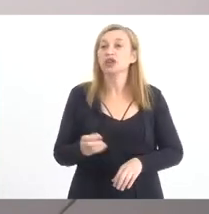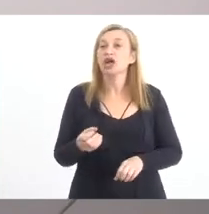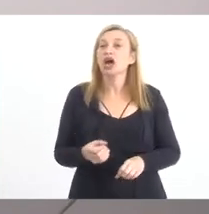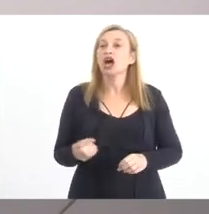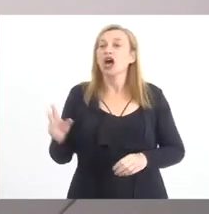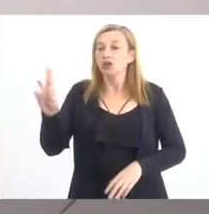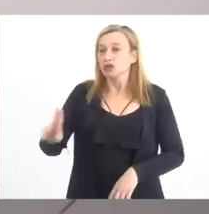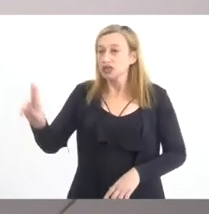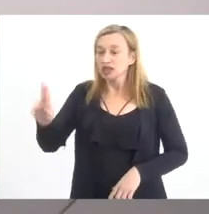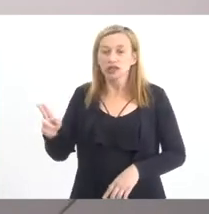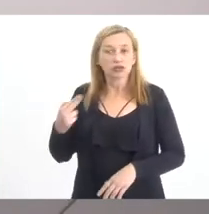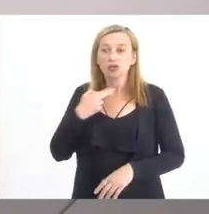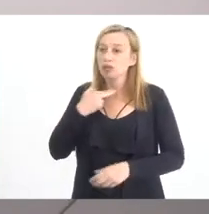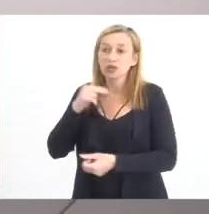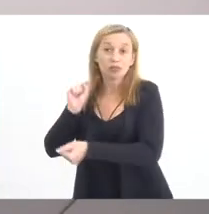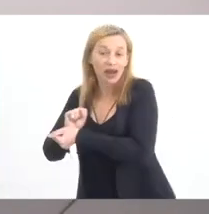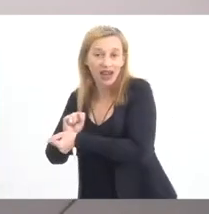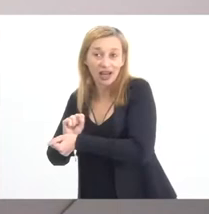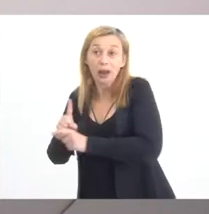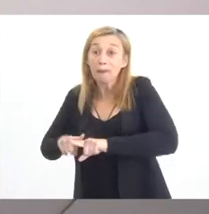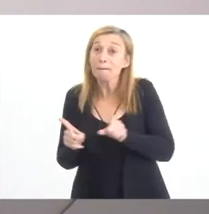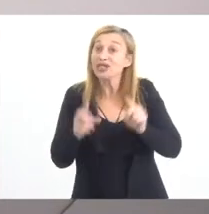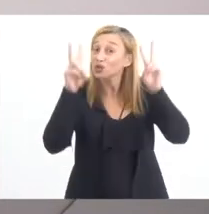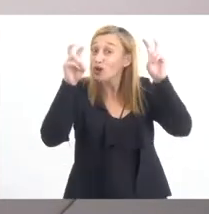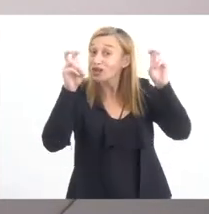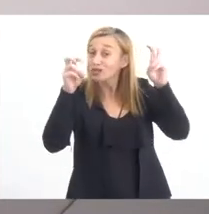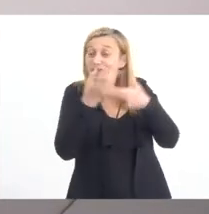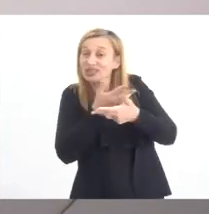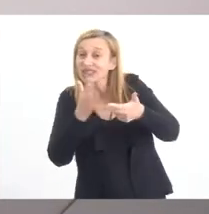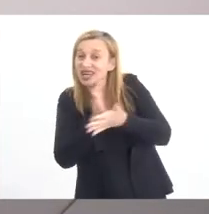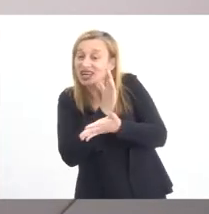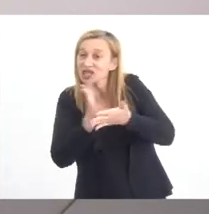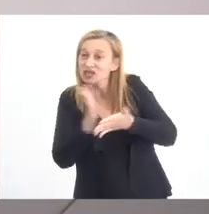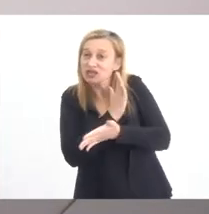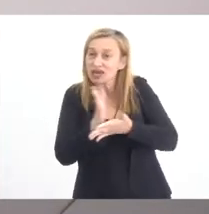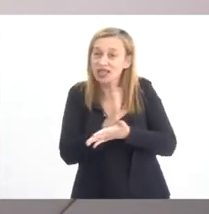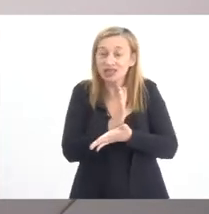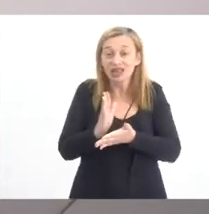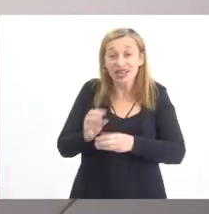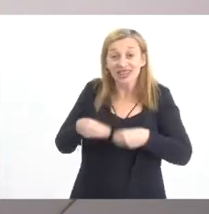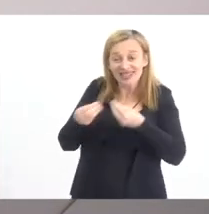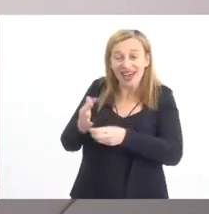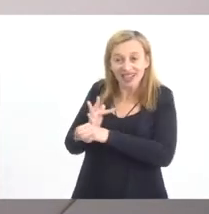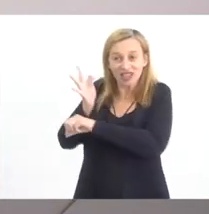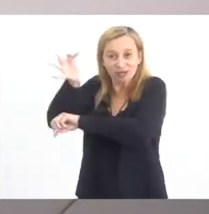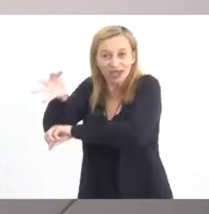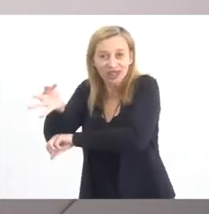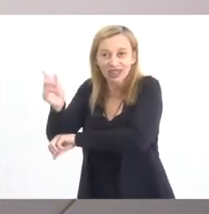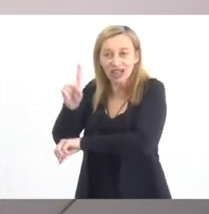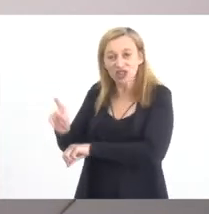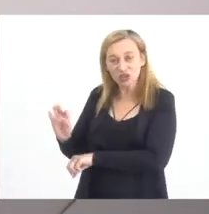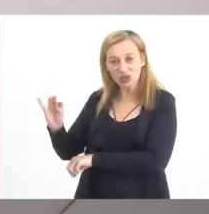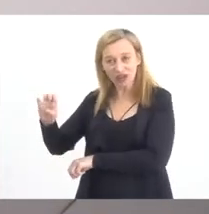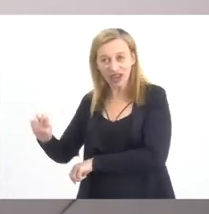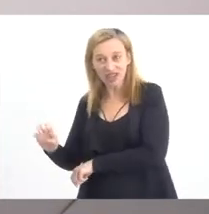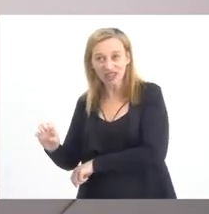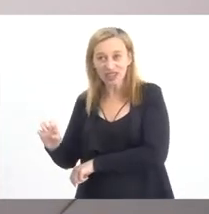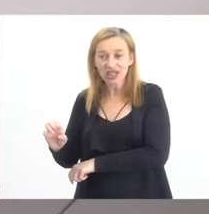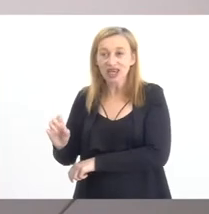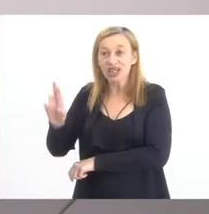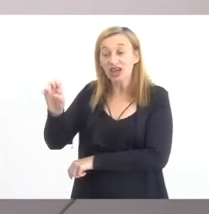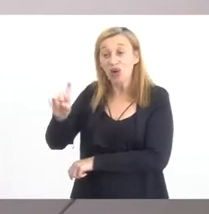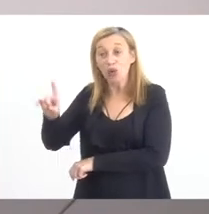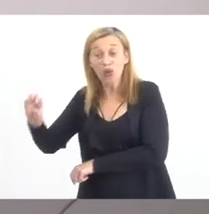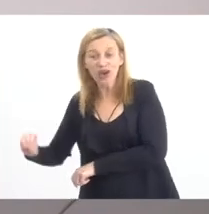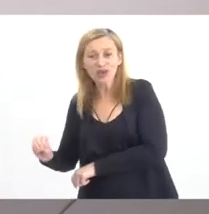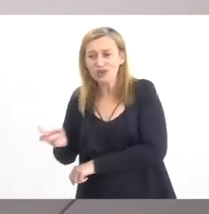universidade não pode deixar de existir. Mas a questão que muitas vezes é simbólica e dá esperança à sociedade Zona Oeste é que a UESO permaneça com